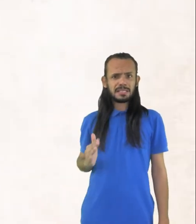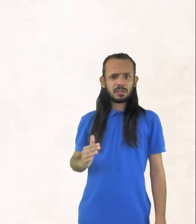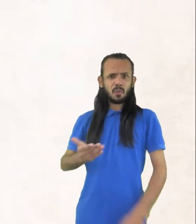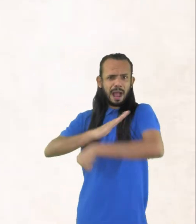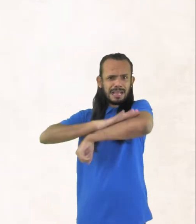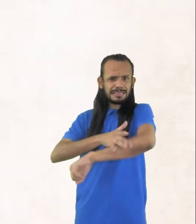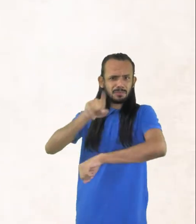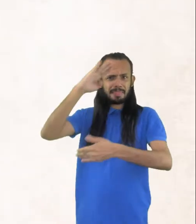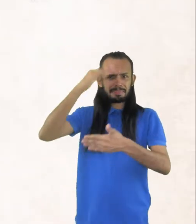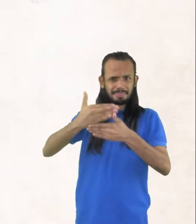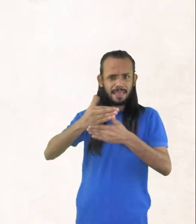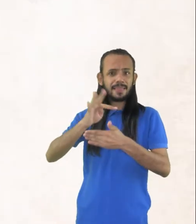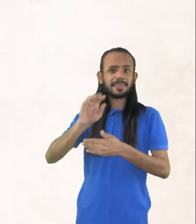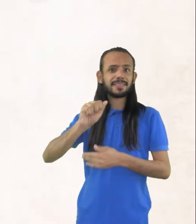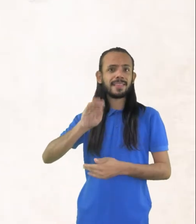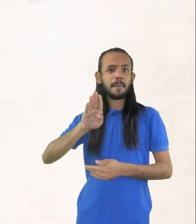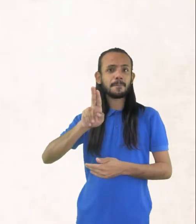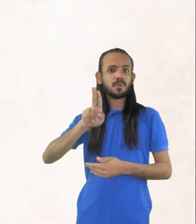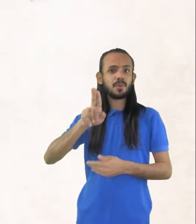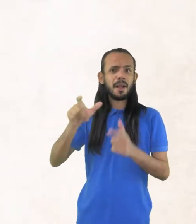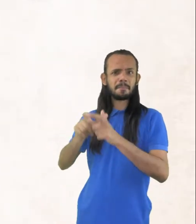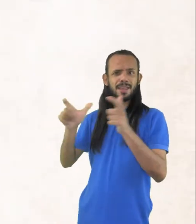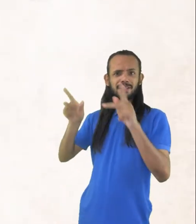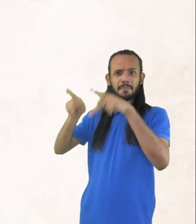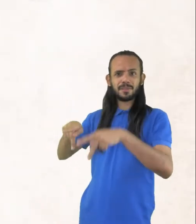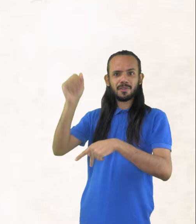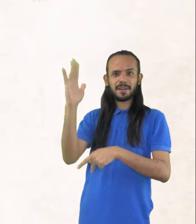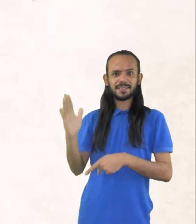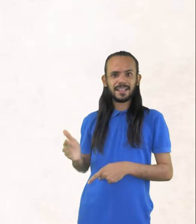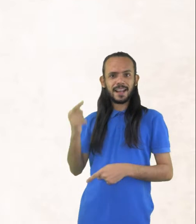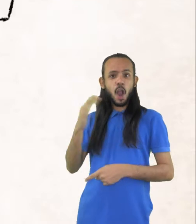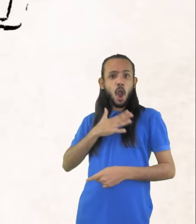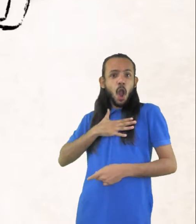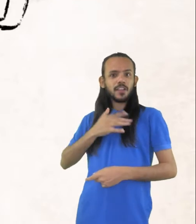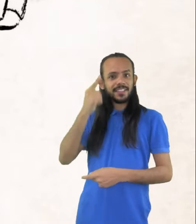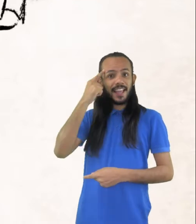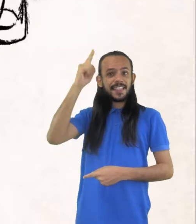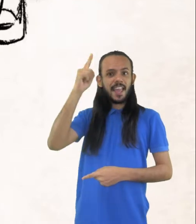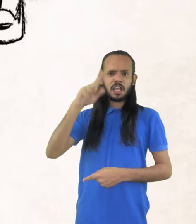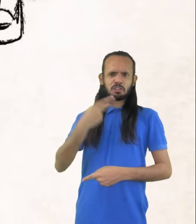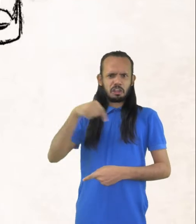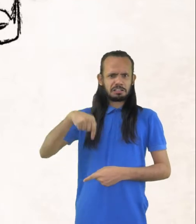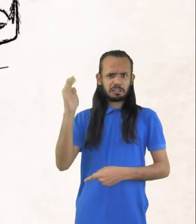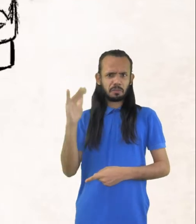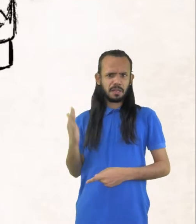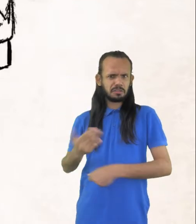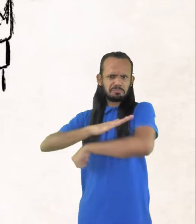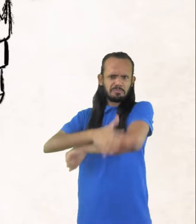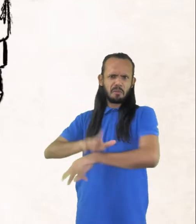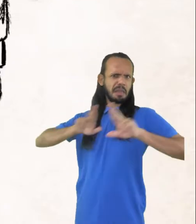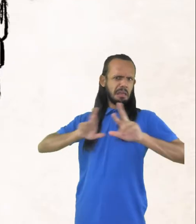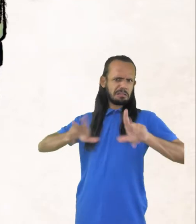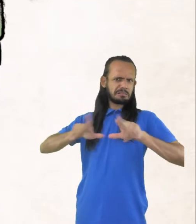Brasil, o racismo é um tabu. Muitos brasileiros gostam da ideia de que não somos um país racista. Infelizmente, os